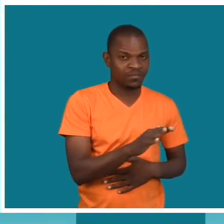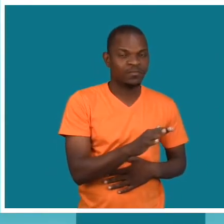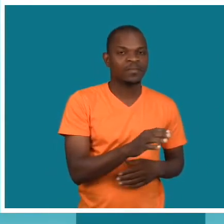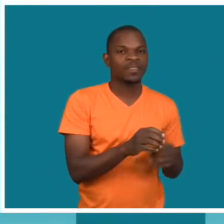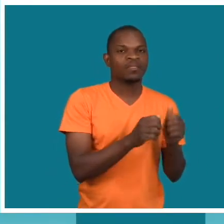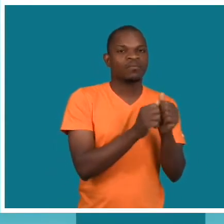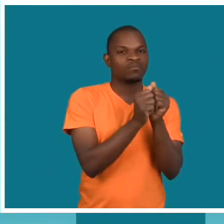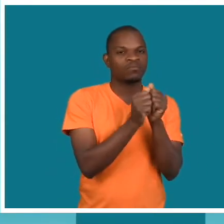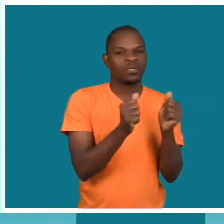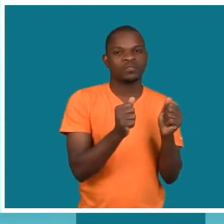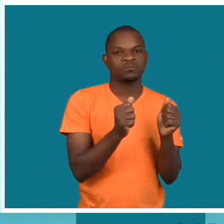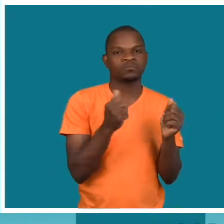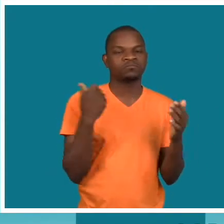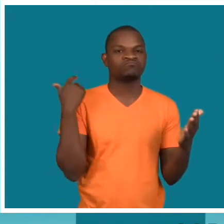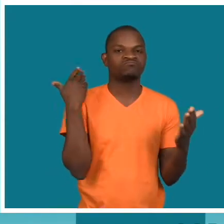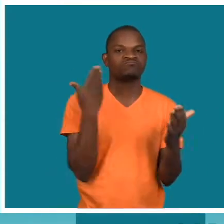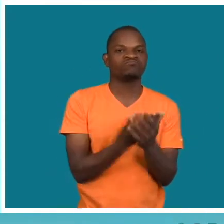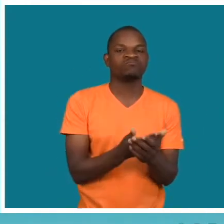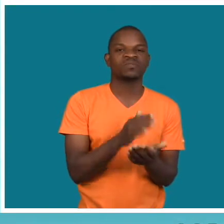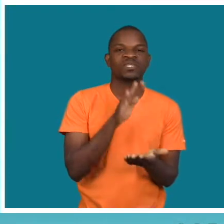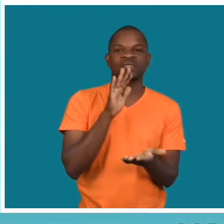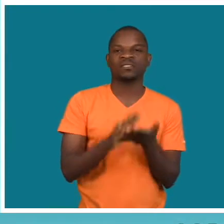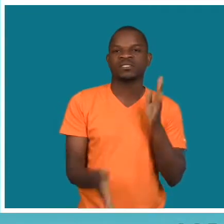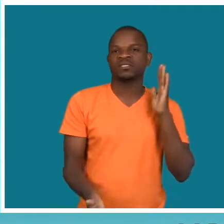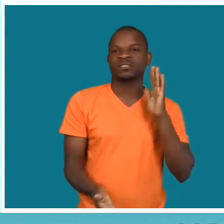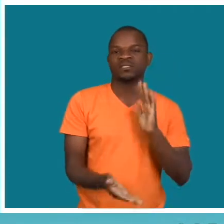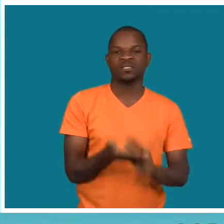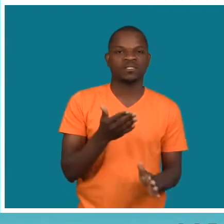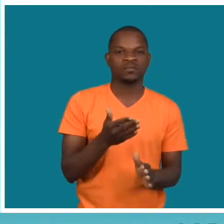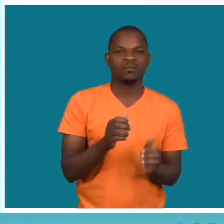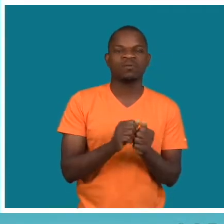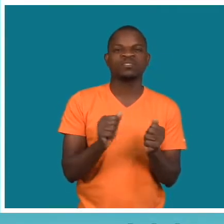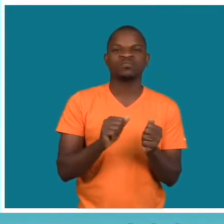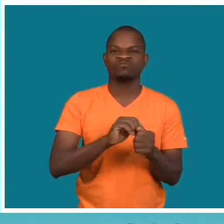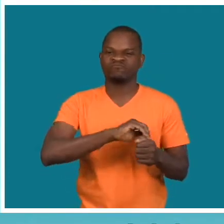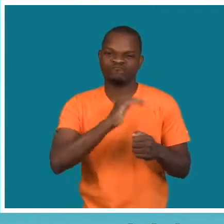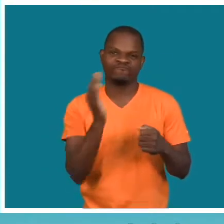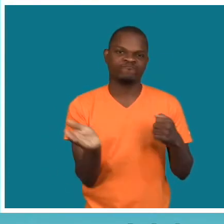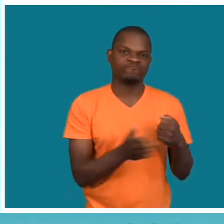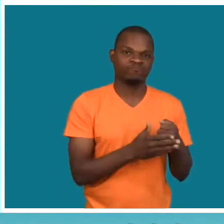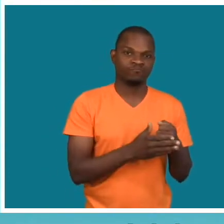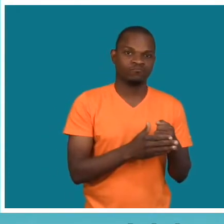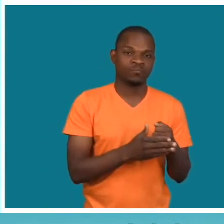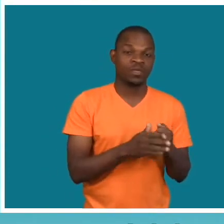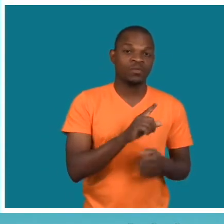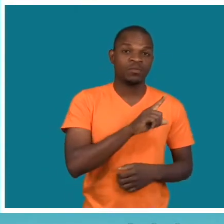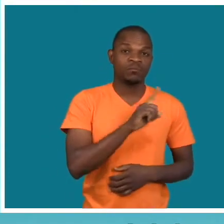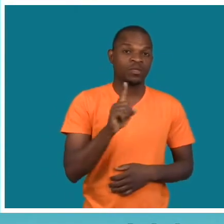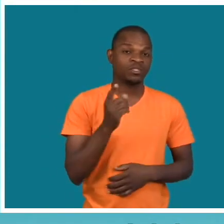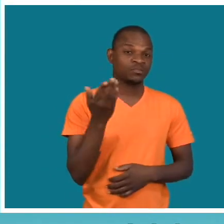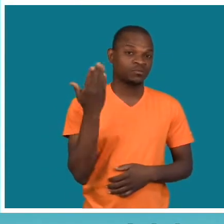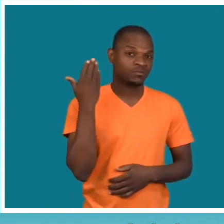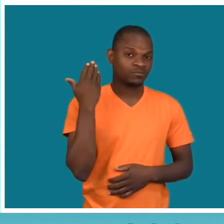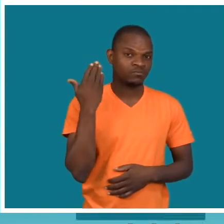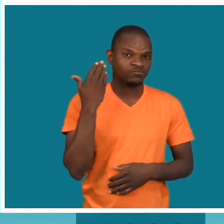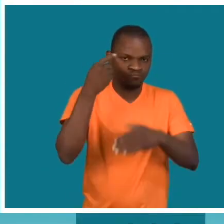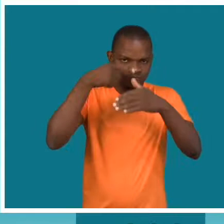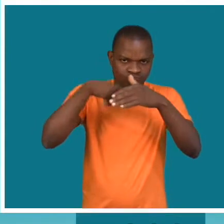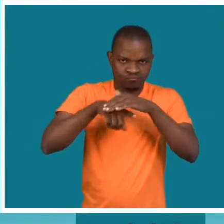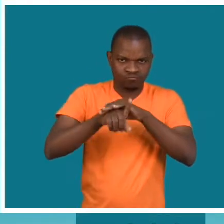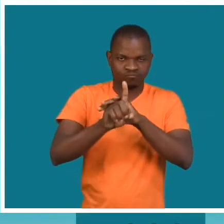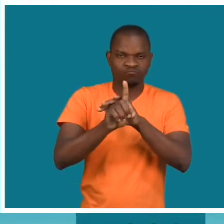mas infelizmente nada. Retornei, retornei, inclusive no mês passado fui de